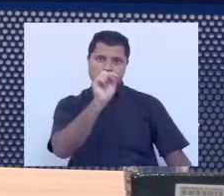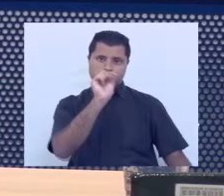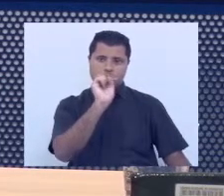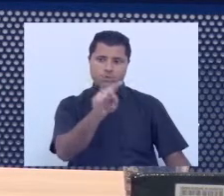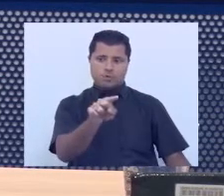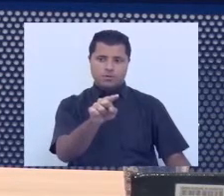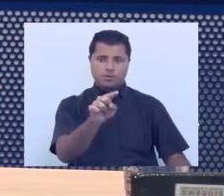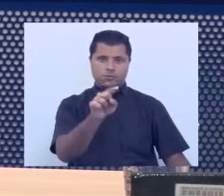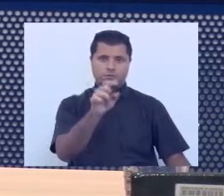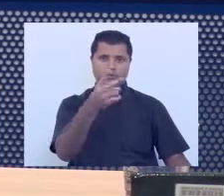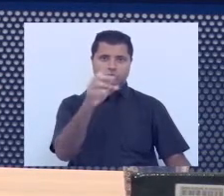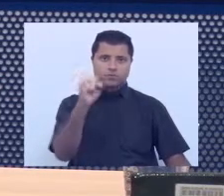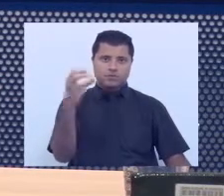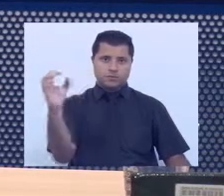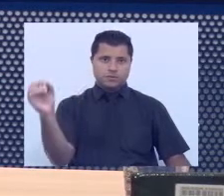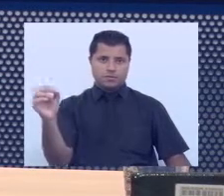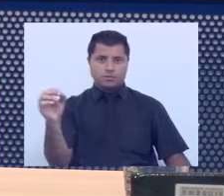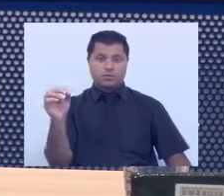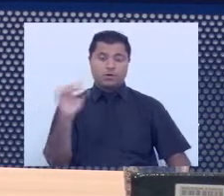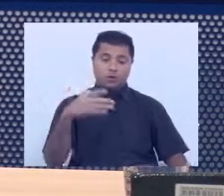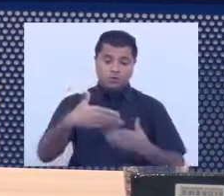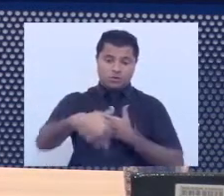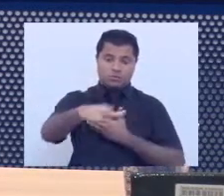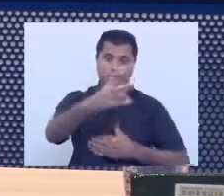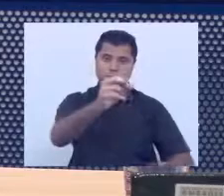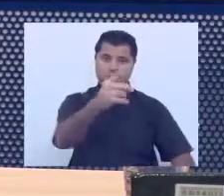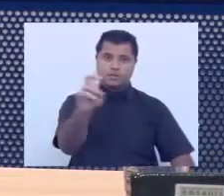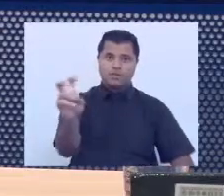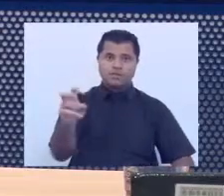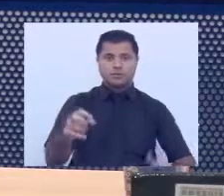R$ 15.806.800. Em 2015, previsto